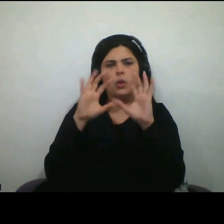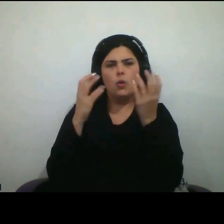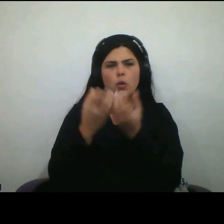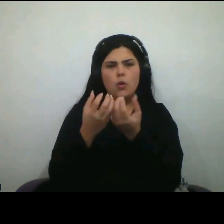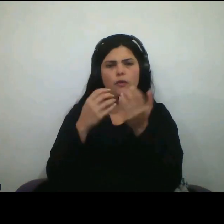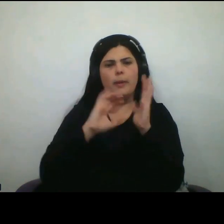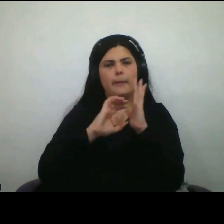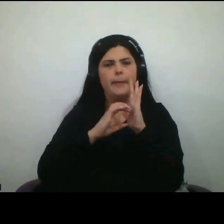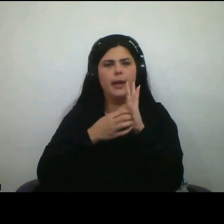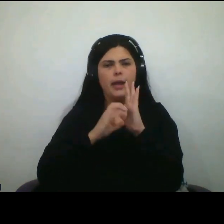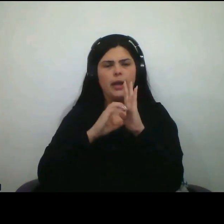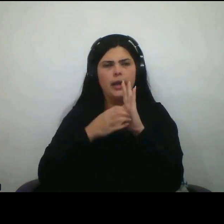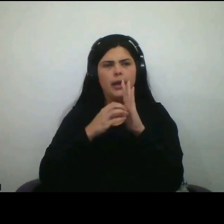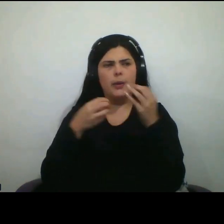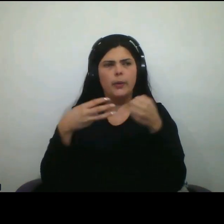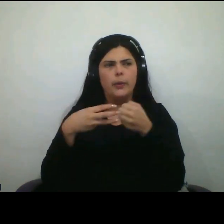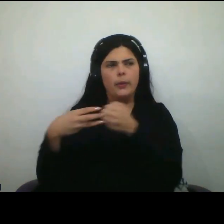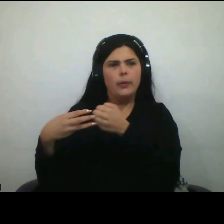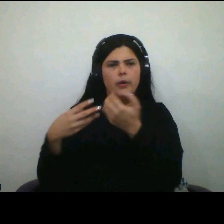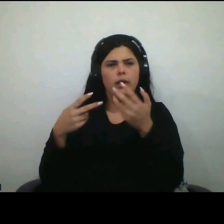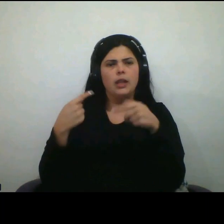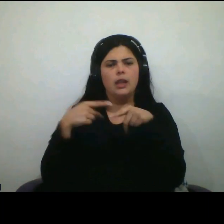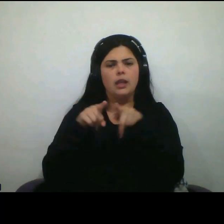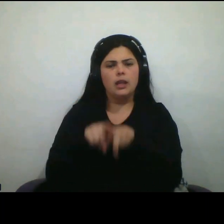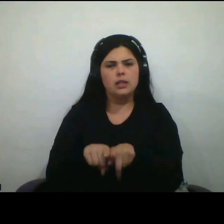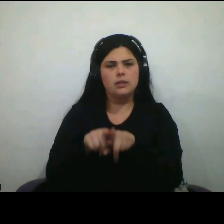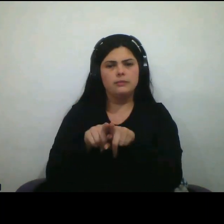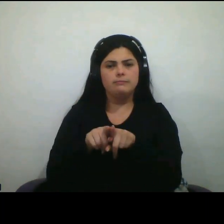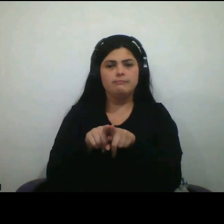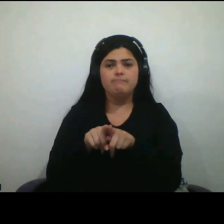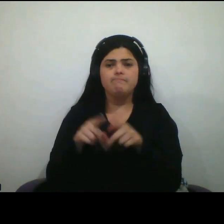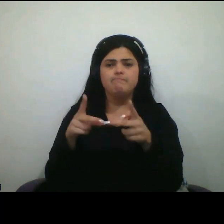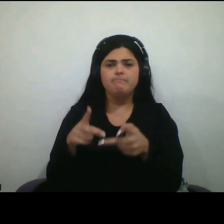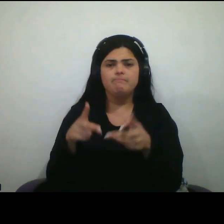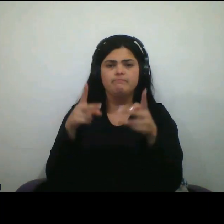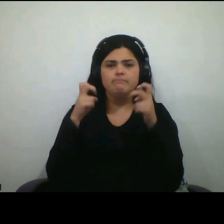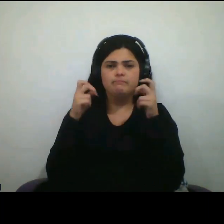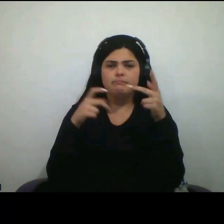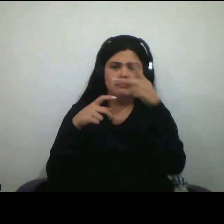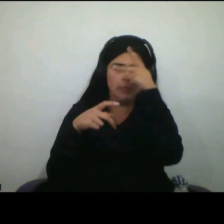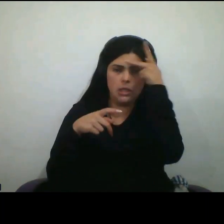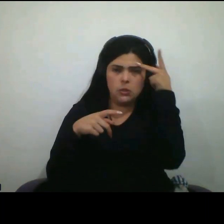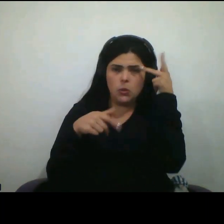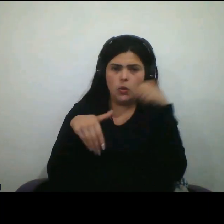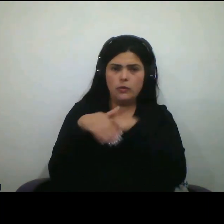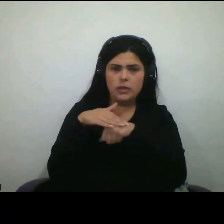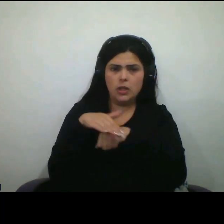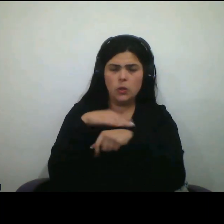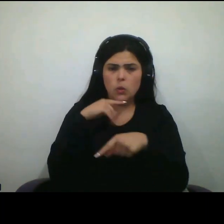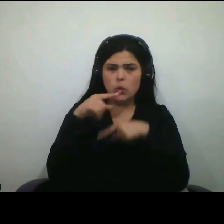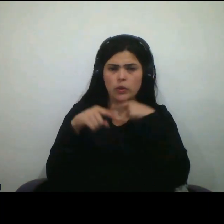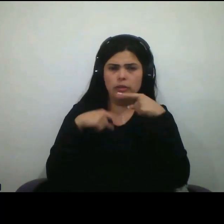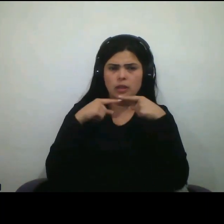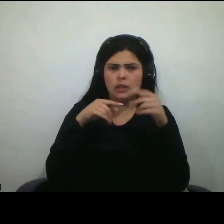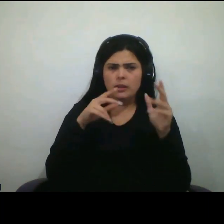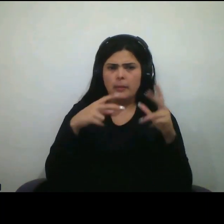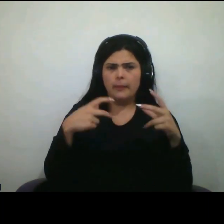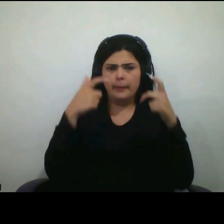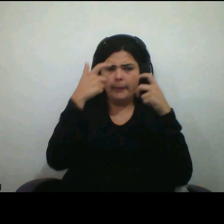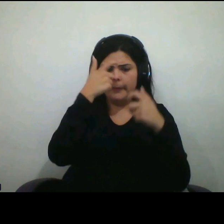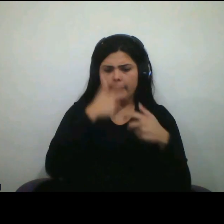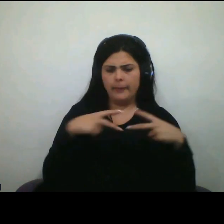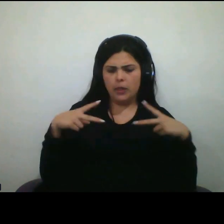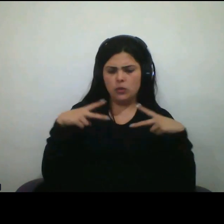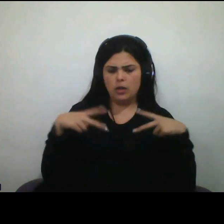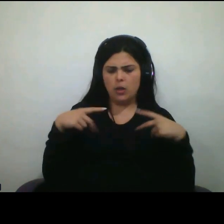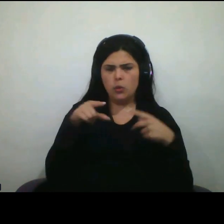de dados, sobre como fazer integrações. E aí eu percebi que algumas pessoas que eu conversava tinham dúvidas mais do lado pessoal. Pô,